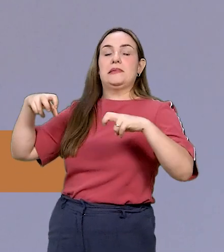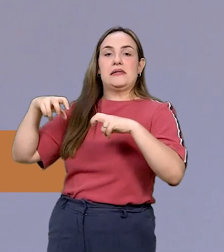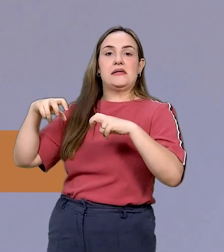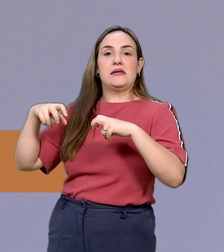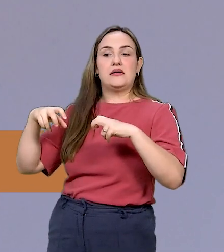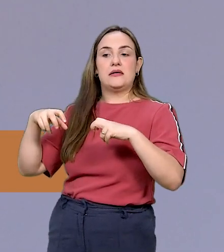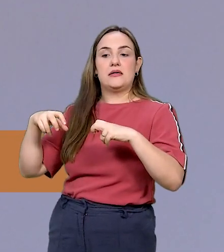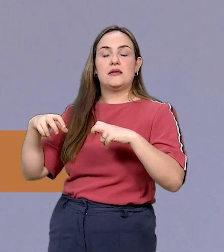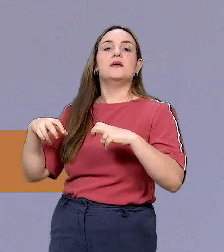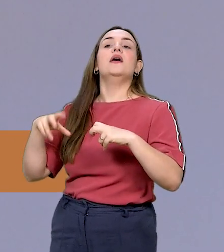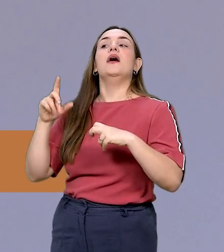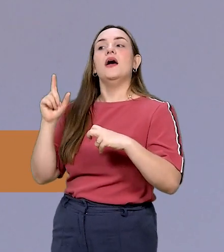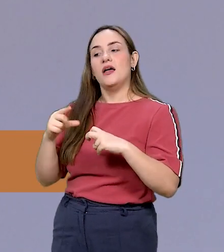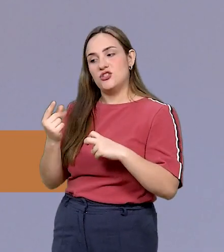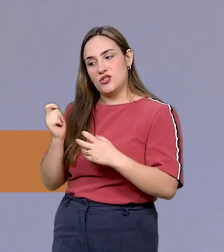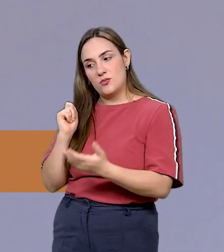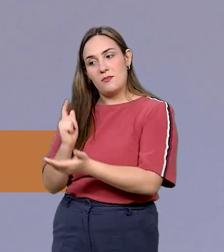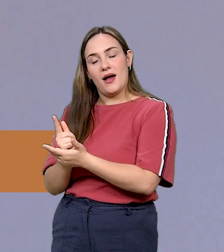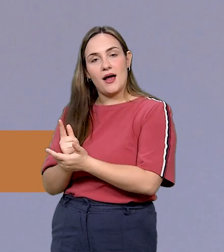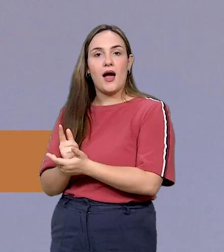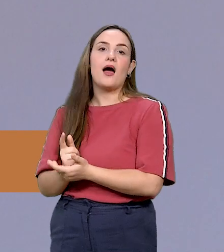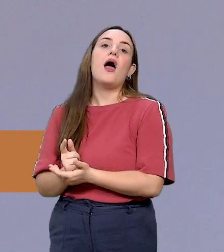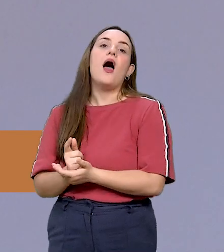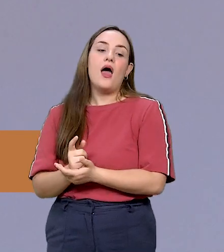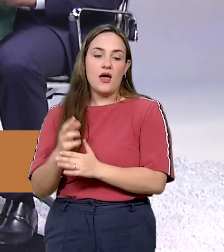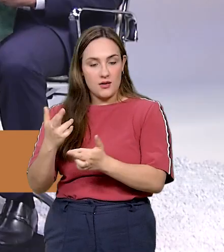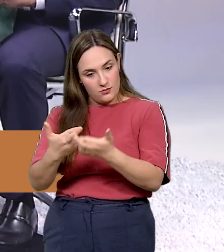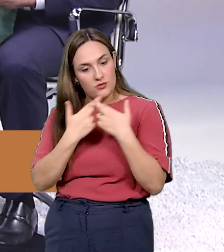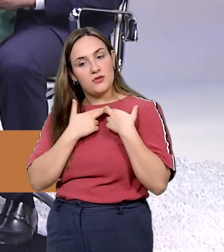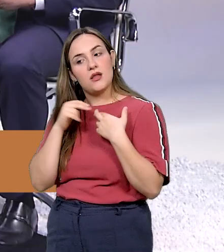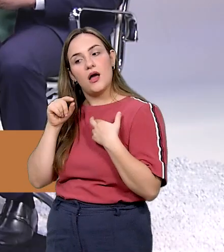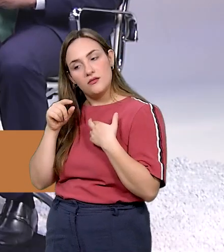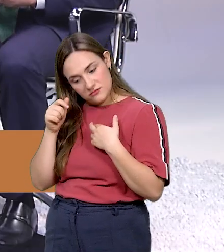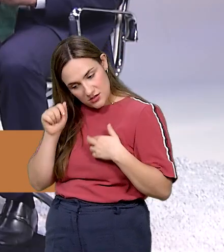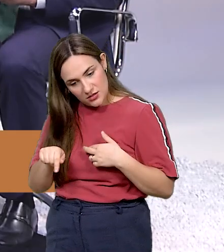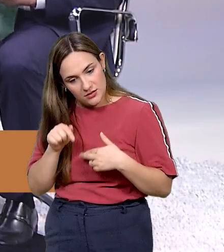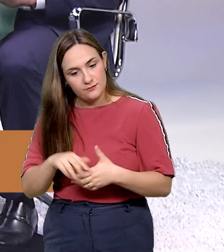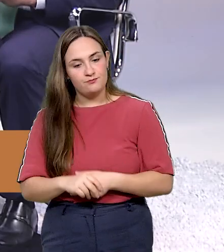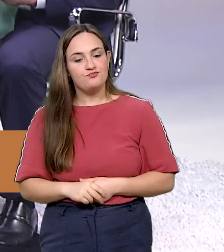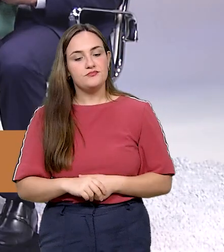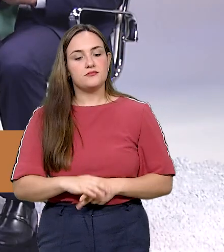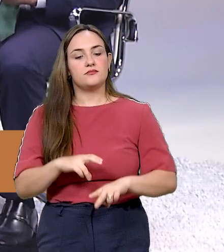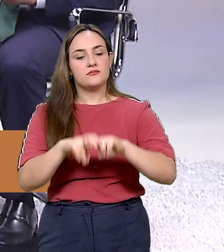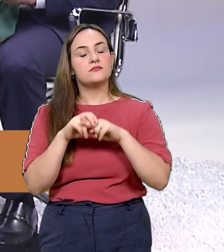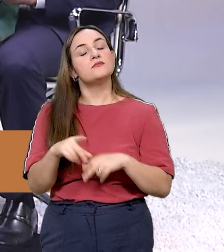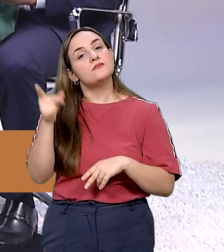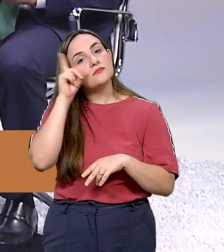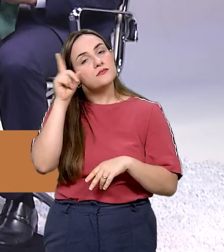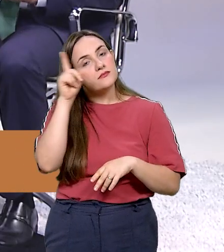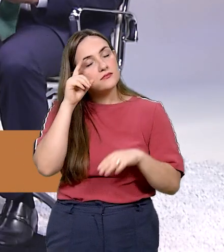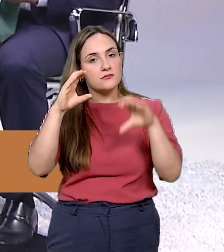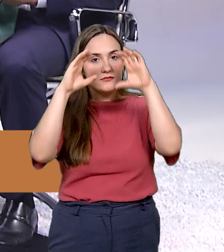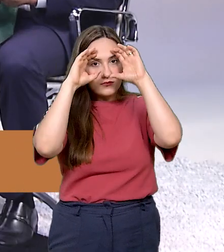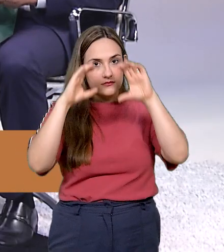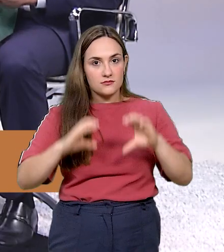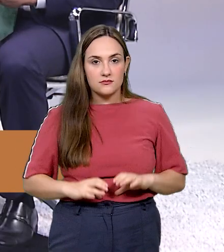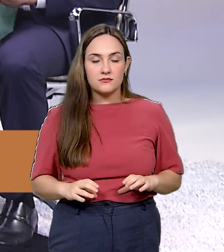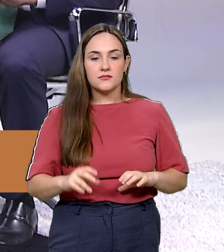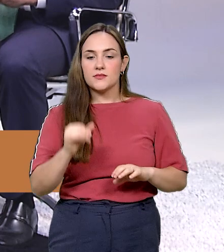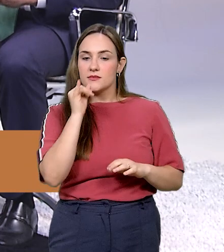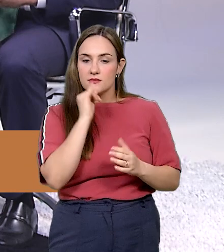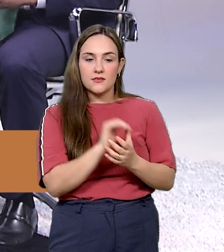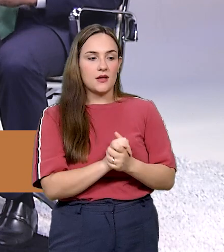danos é da nossa matéria cível. Então, tudo aquilo que envolve o dia a dia do exercício de